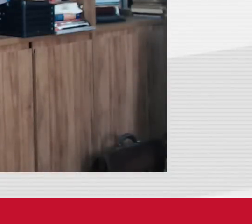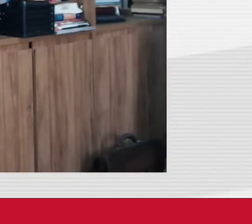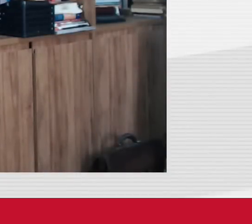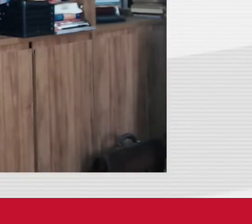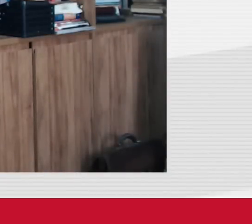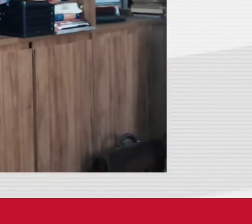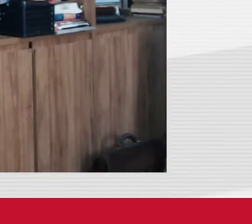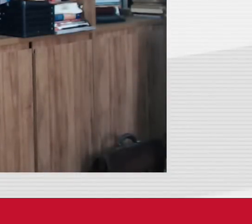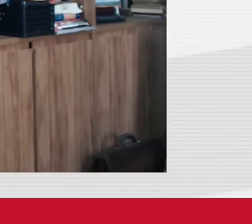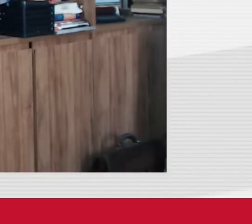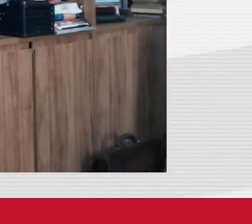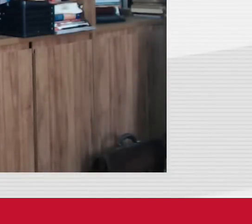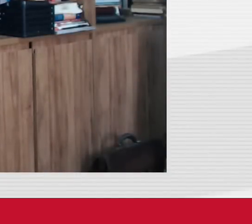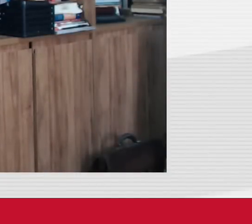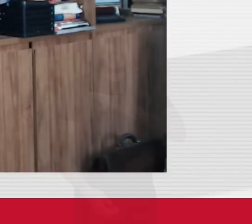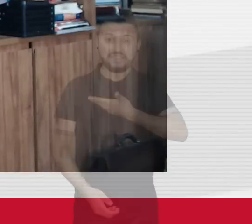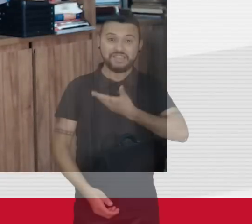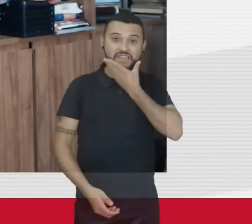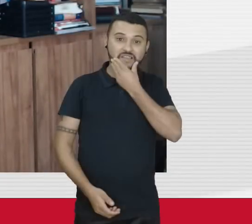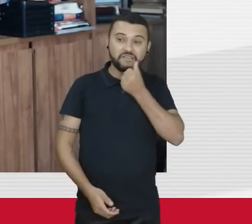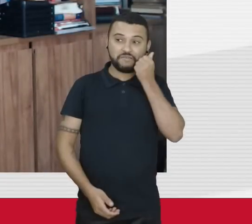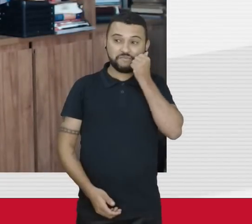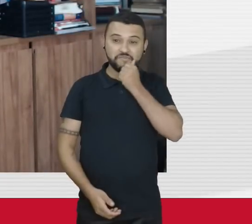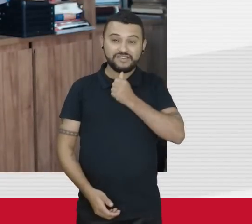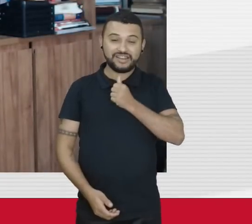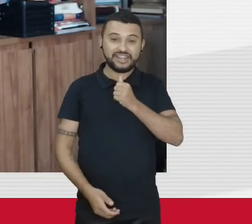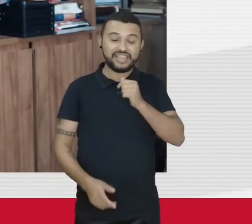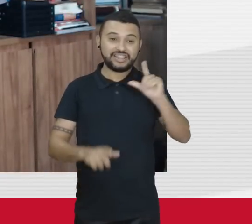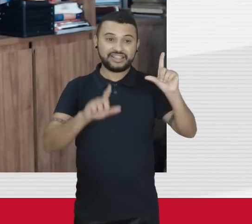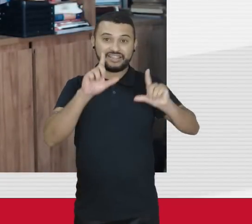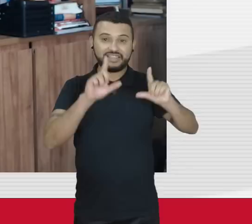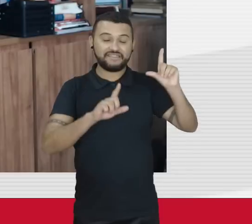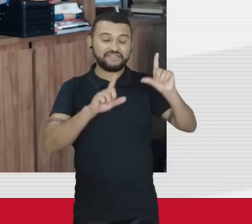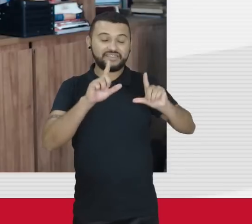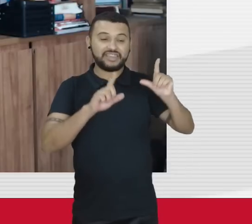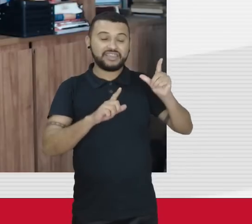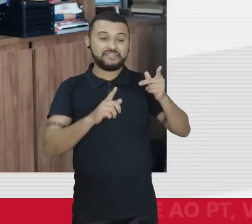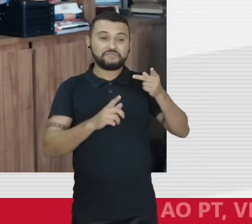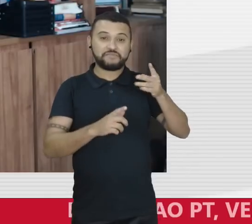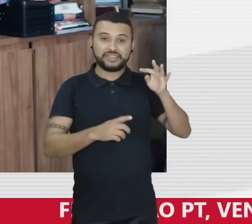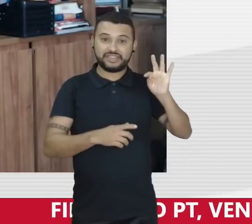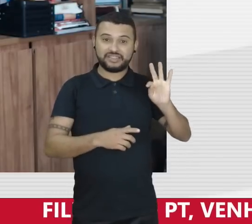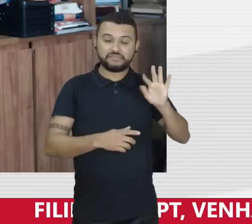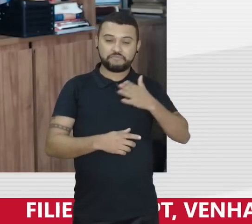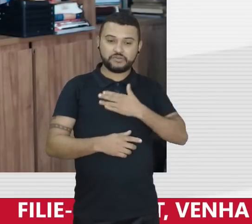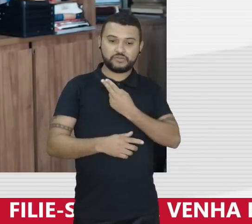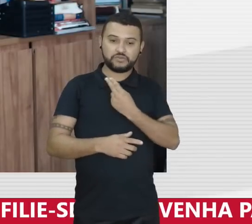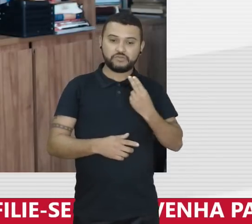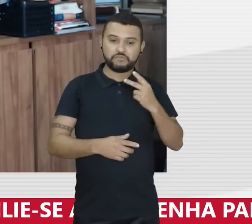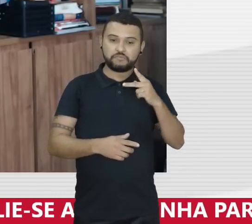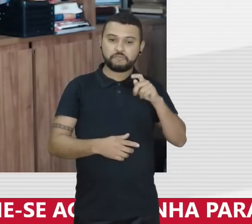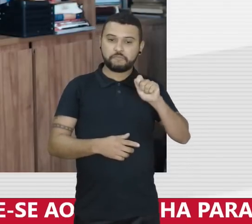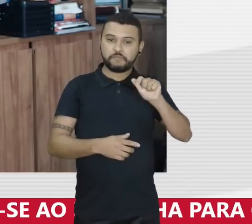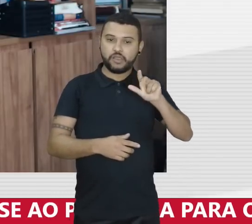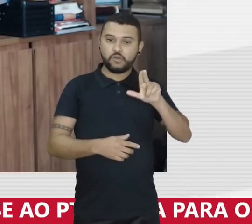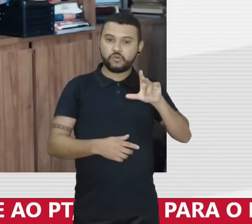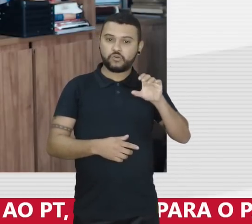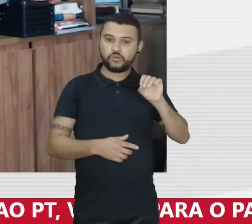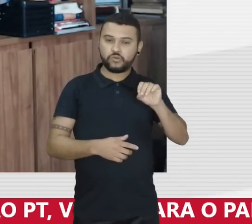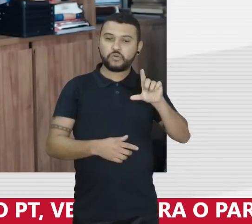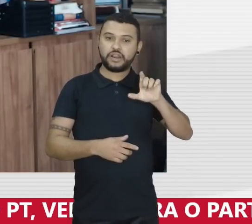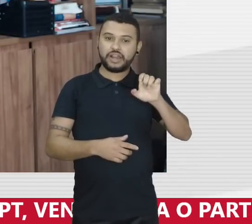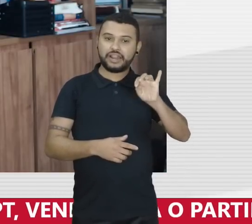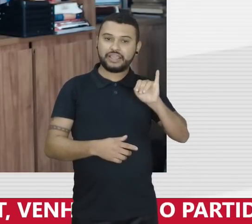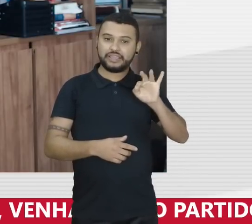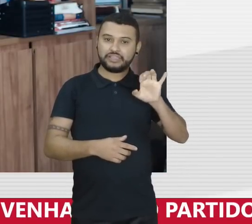Olá, meus amigos e minhas amigas da TV do Partido dos Trabalhadores. Eu sou Paulo Moreira Leite e hoje nós estamos